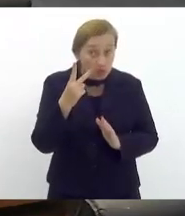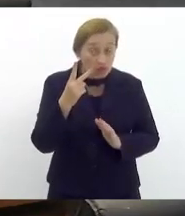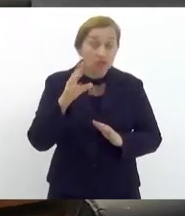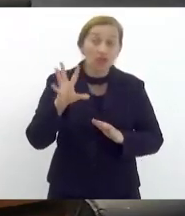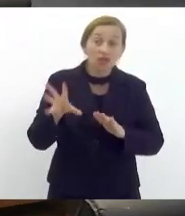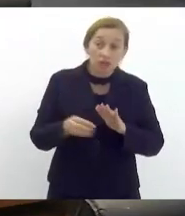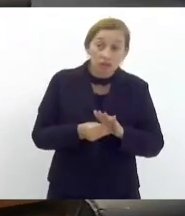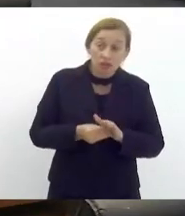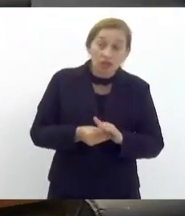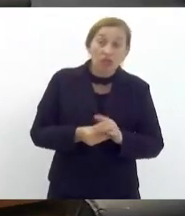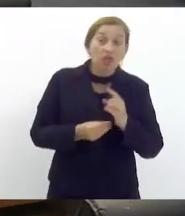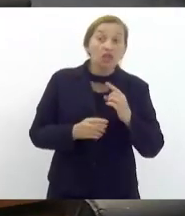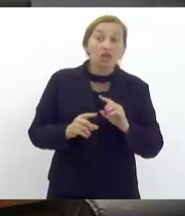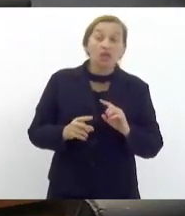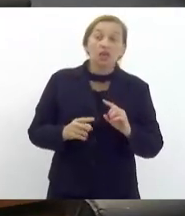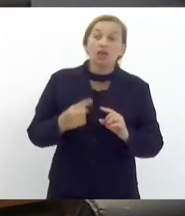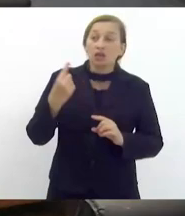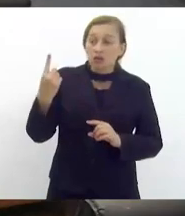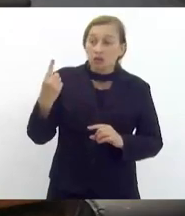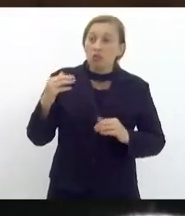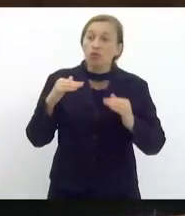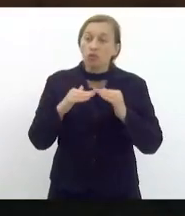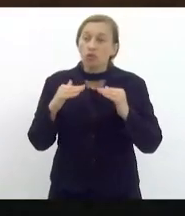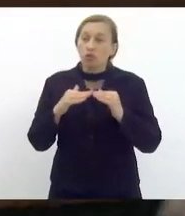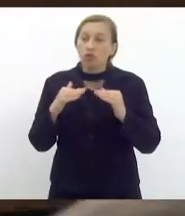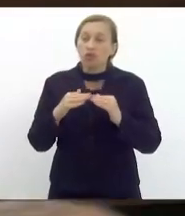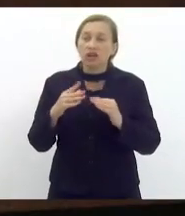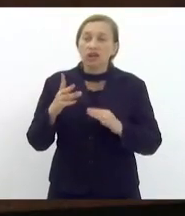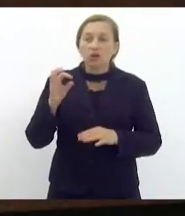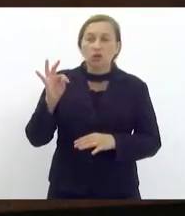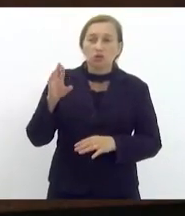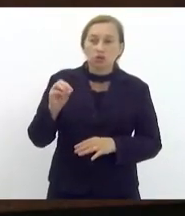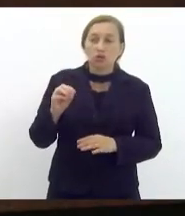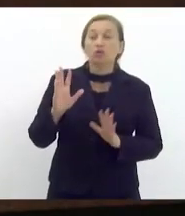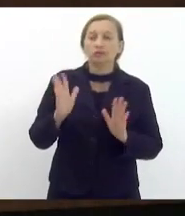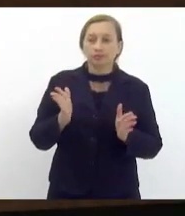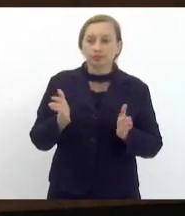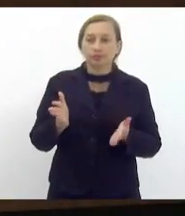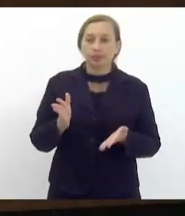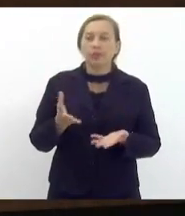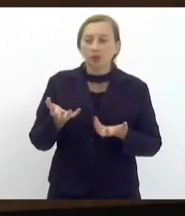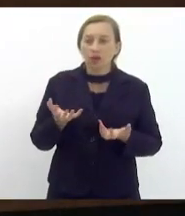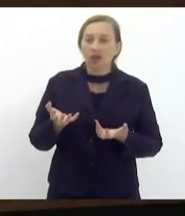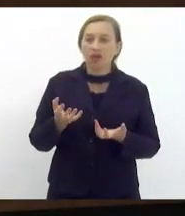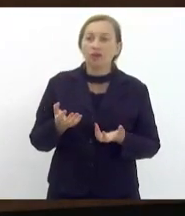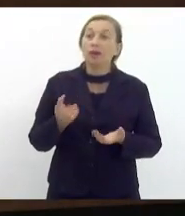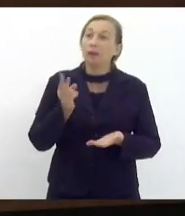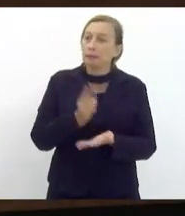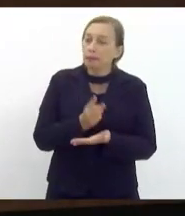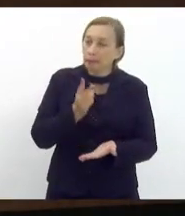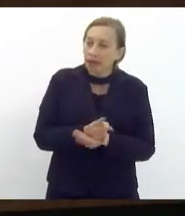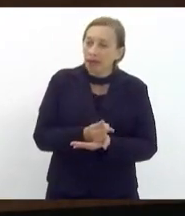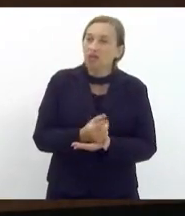três e tinha outra está acordada com o autor quero já fazer isso